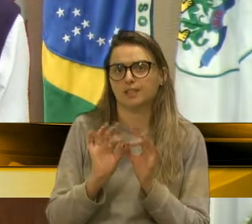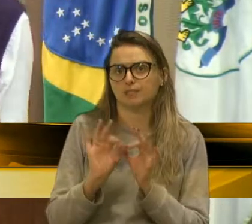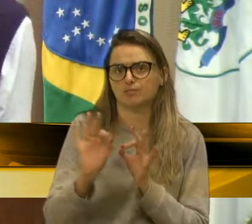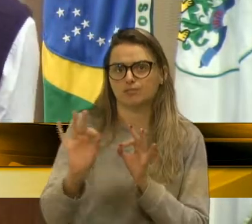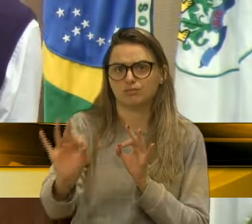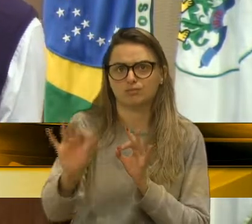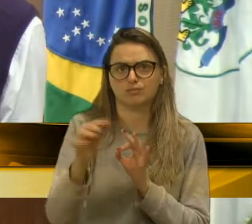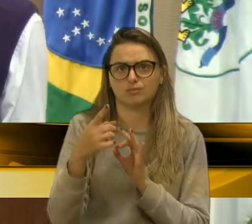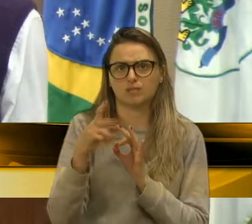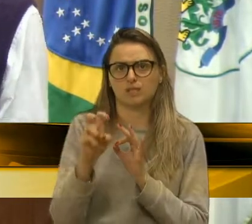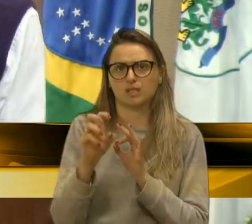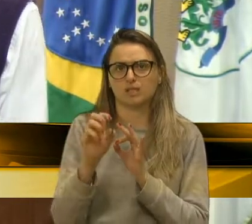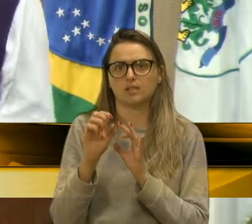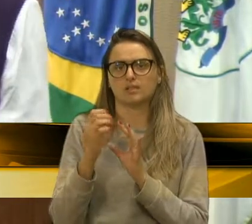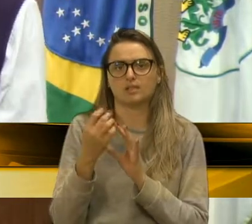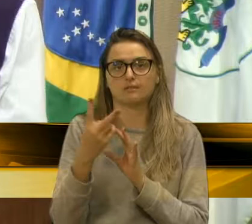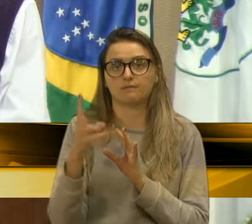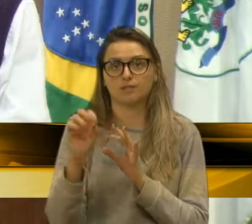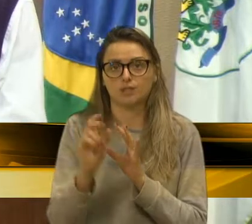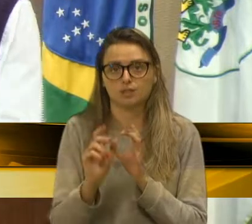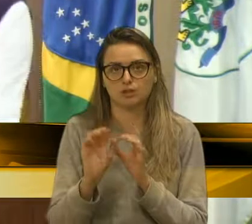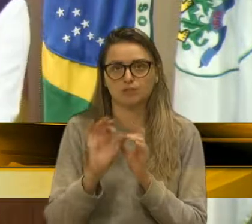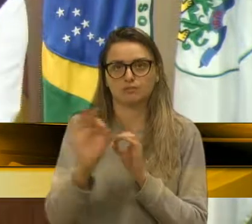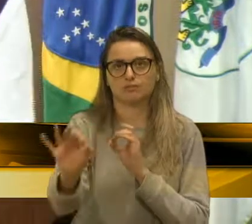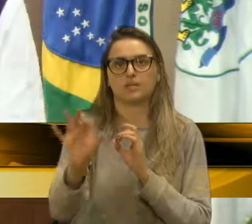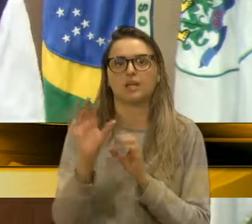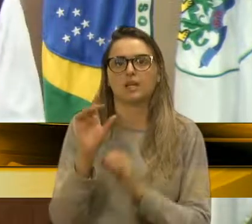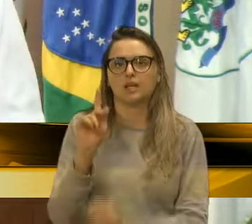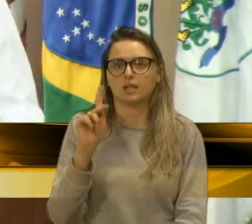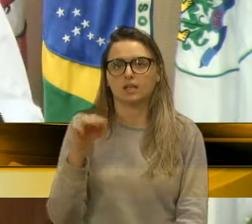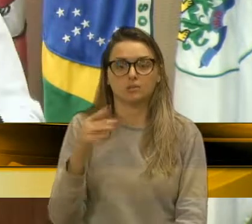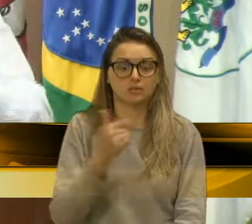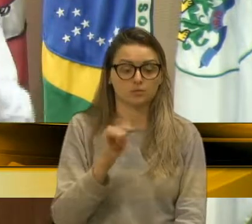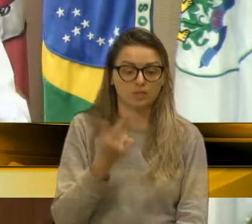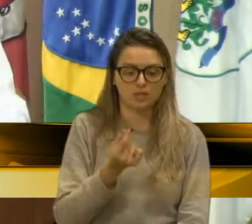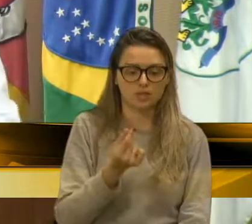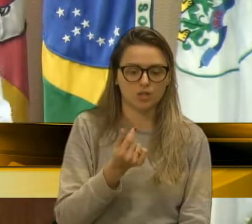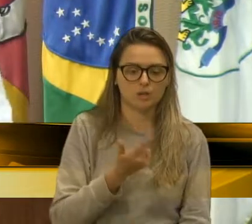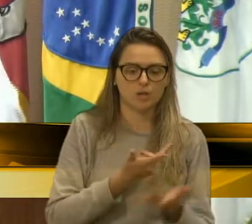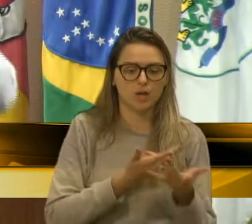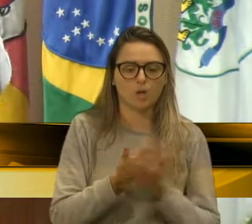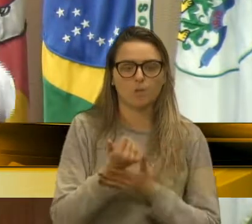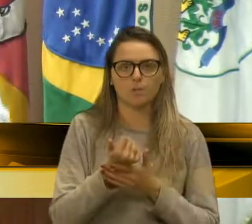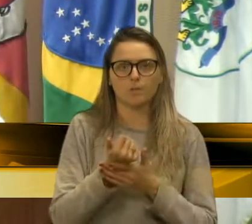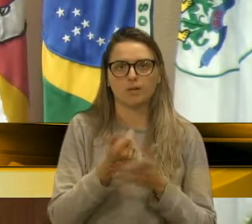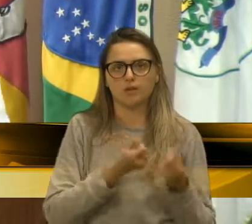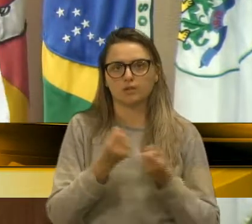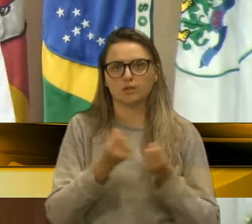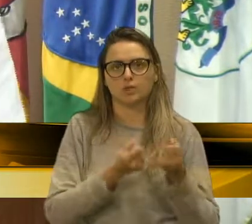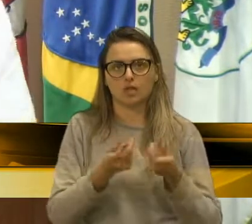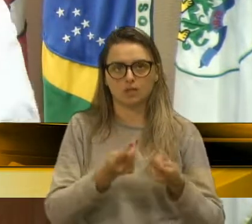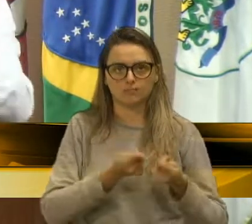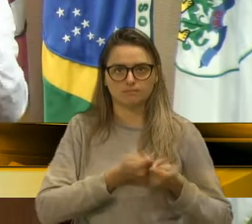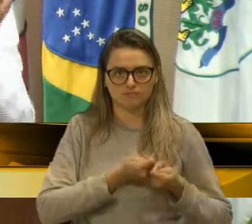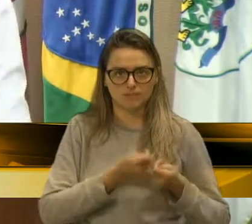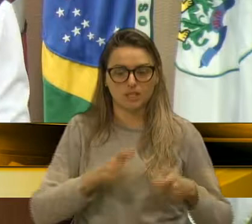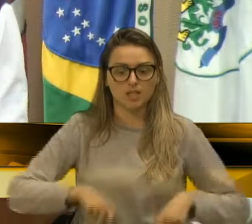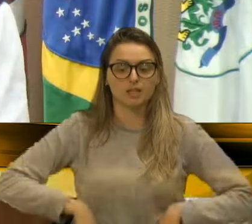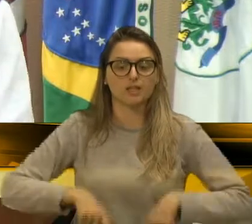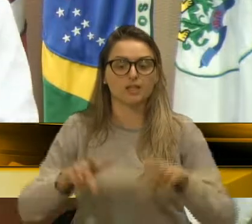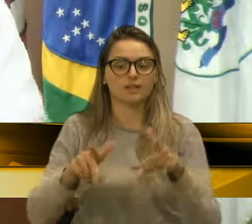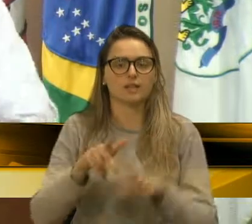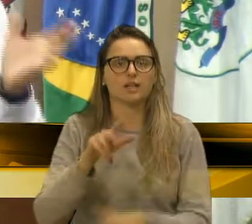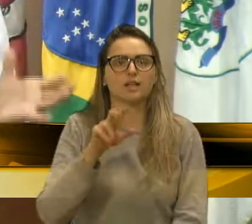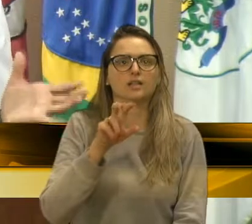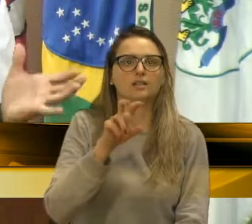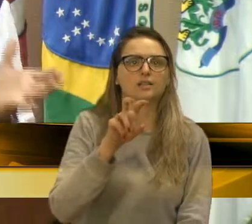hoje tu não tem carro, nem muita lei, não tem condição para comprar um carro econômico. E a fazer 15, 16 quilômetros e gastar lá 5, 6